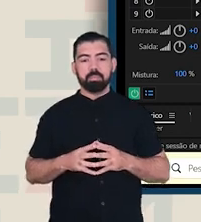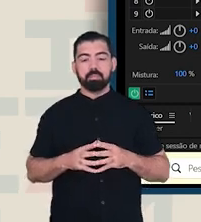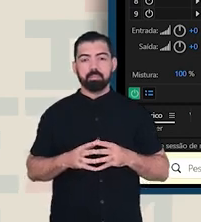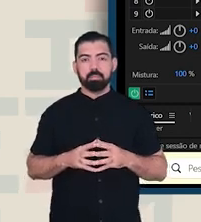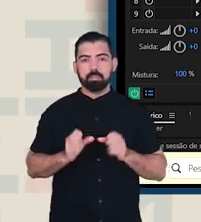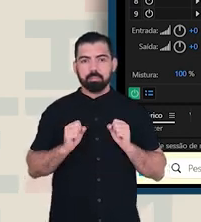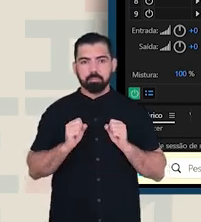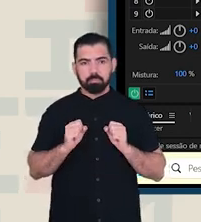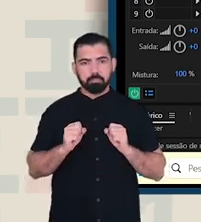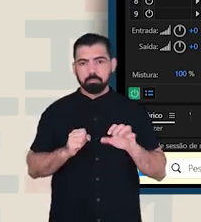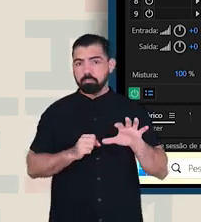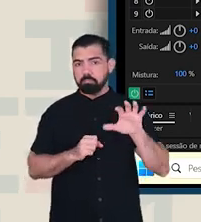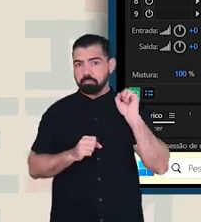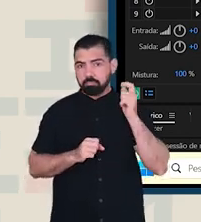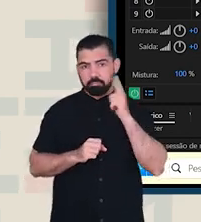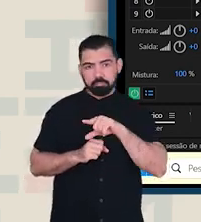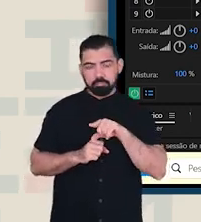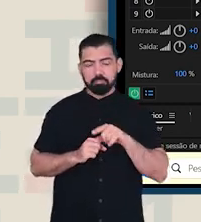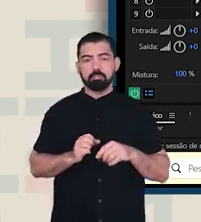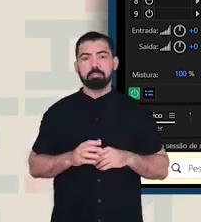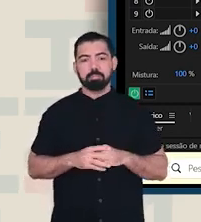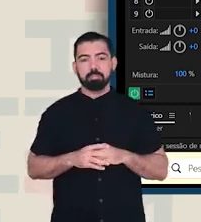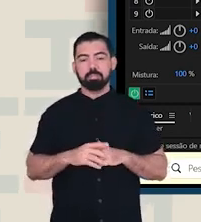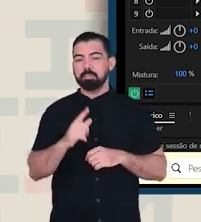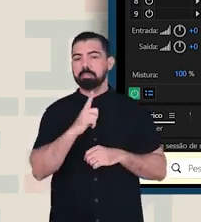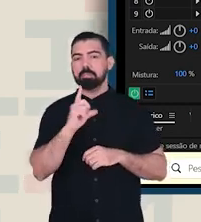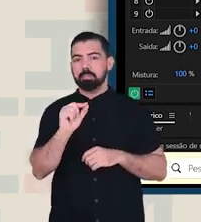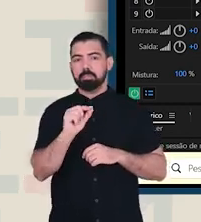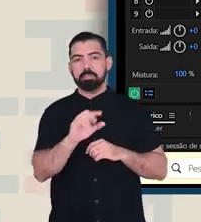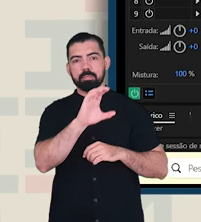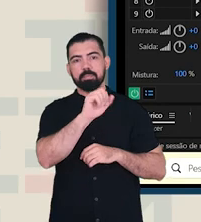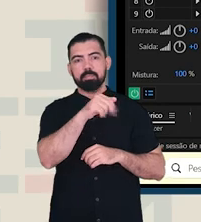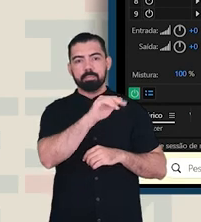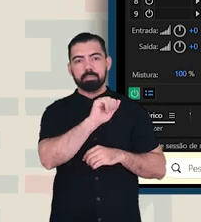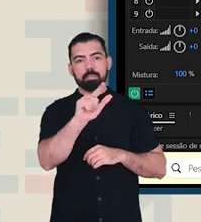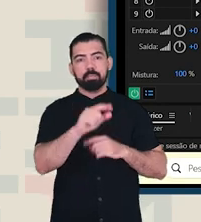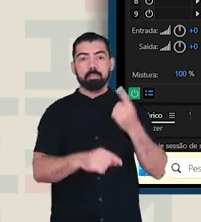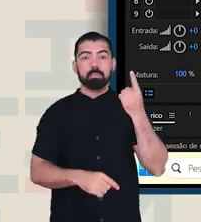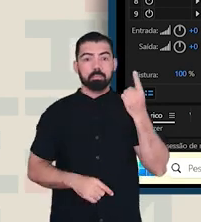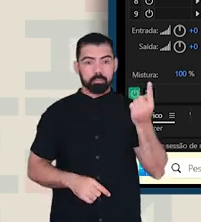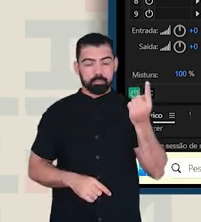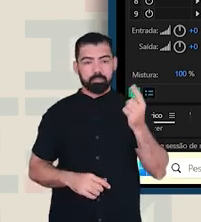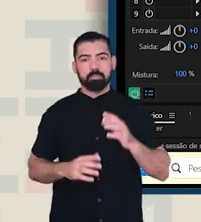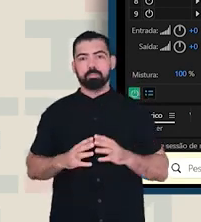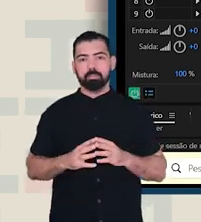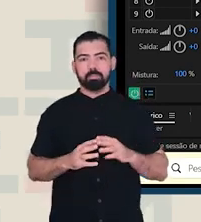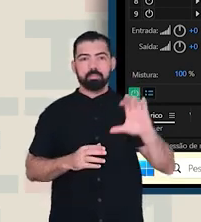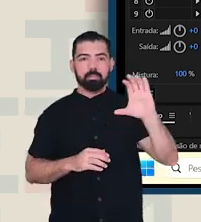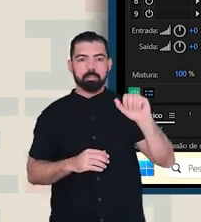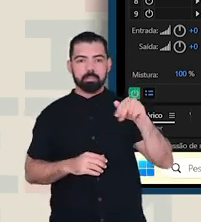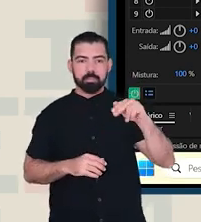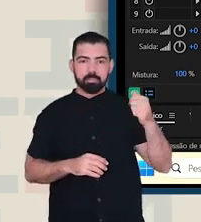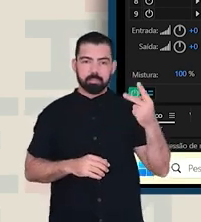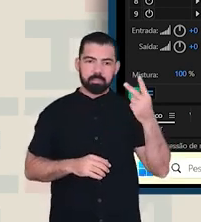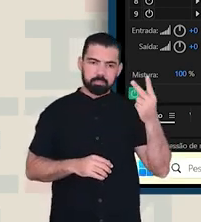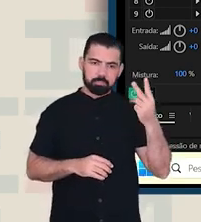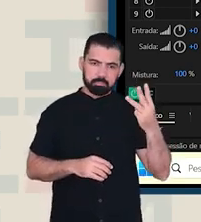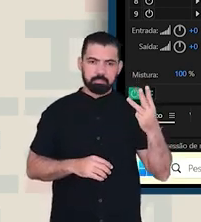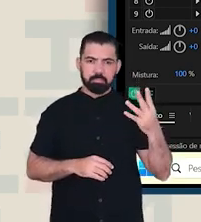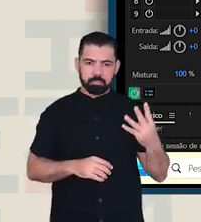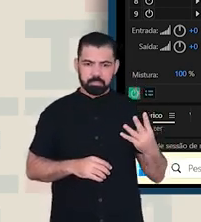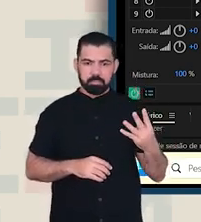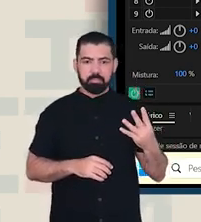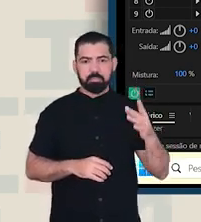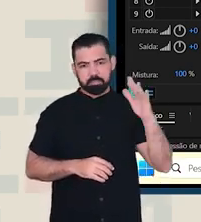Eu posso escutar aqui, temos canal 1, ou faixa 1, canal 2, canal 3, canal